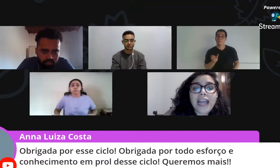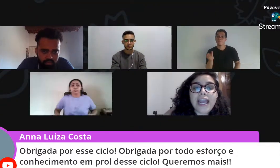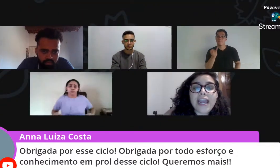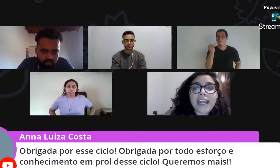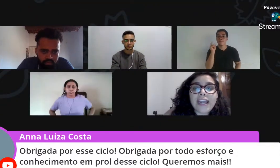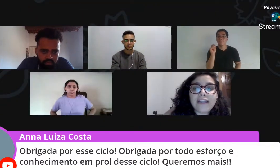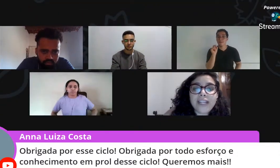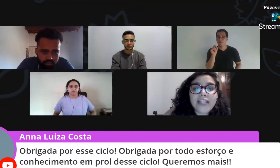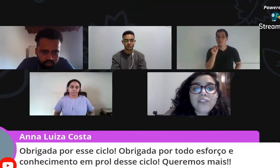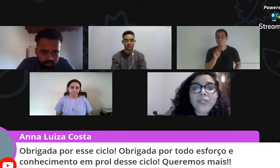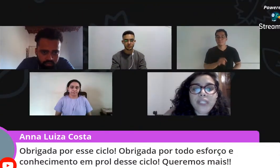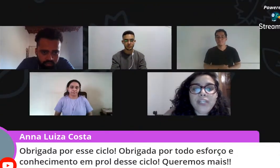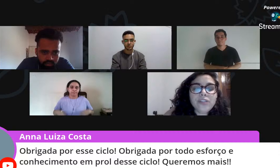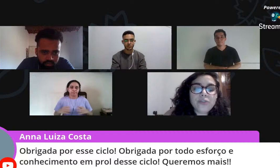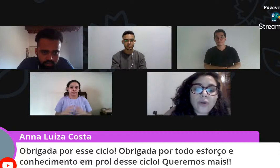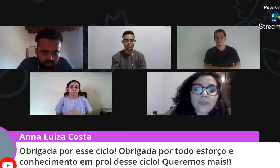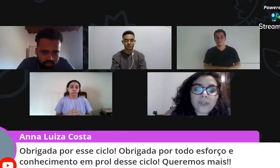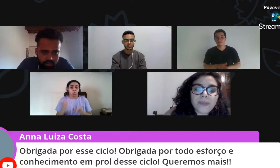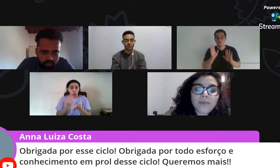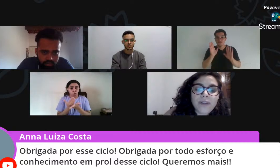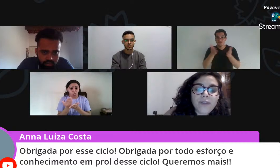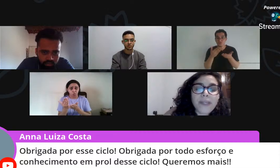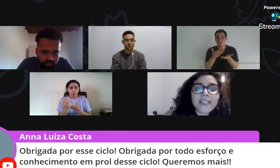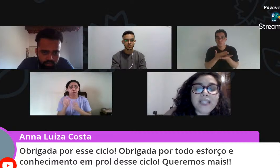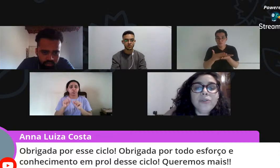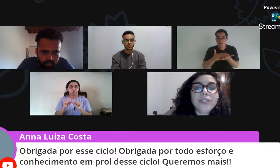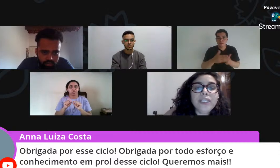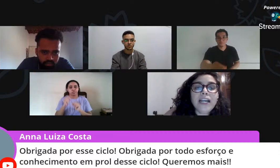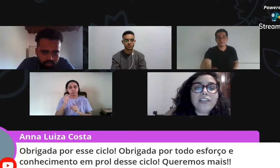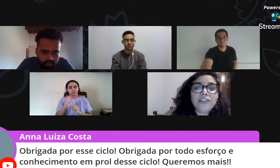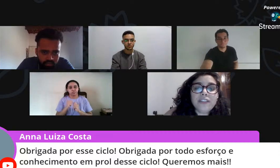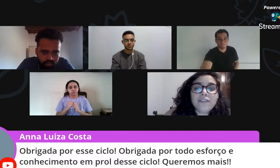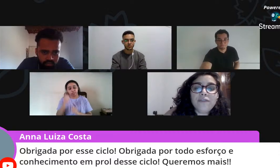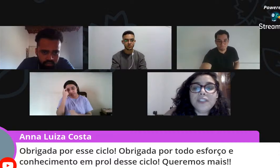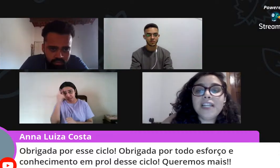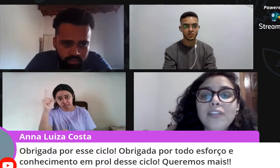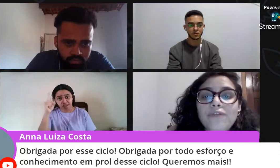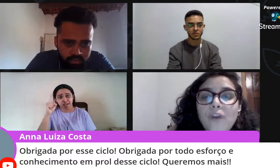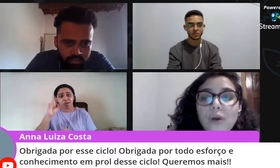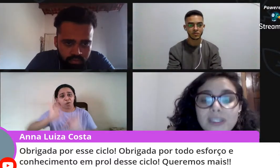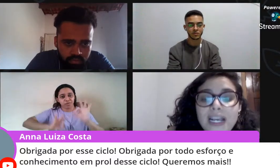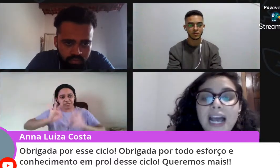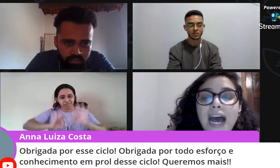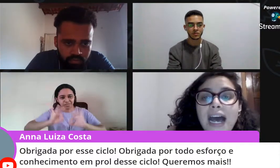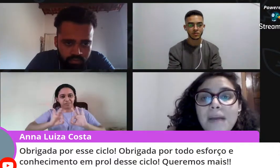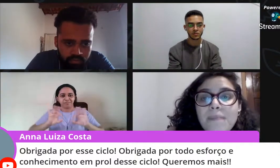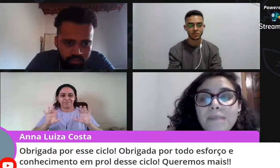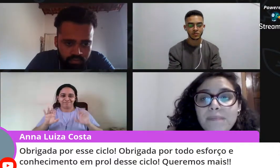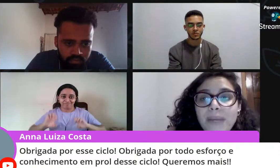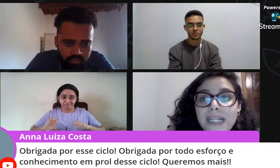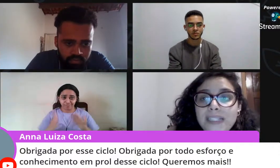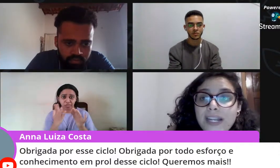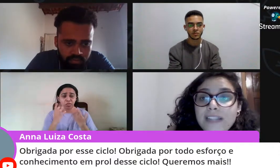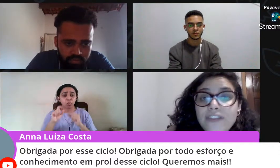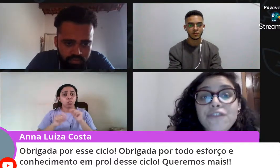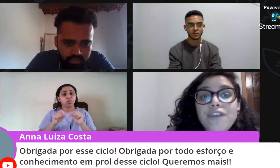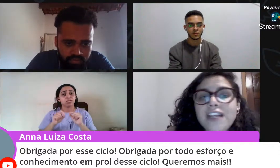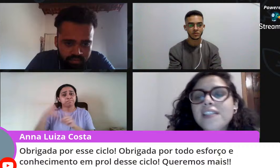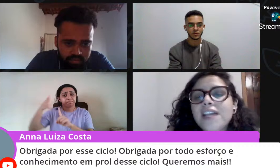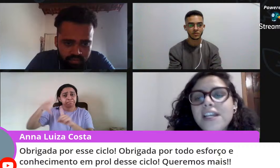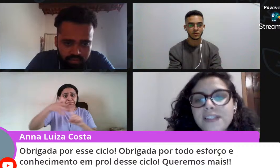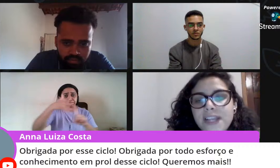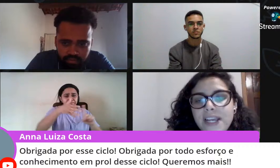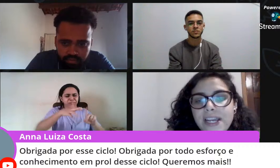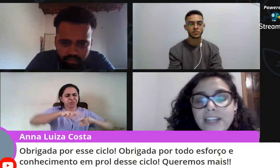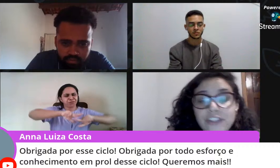que desde o início da sua concepção, né, foi pensado que se fosse dado voz a palestrantes de